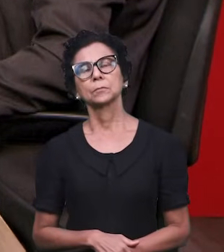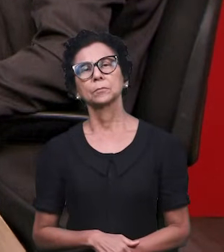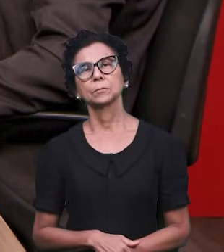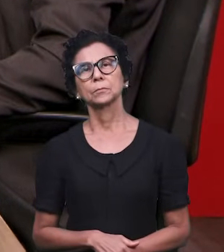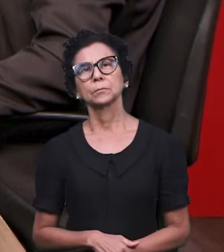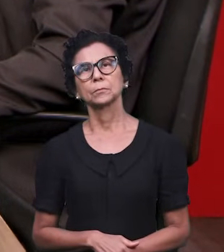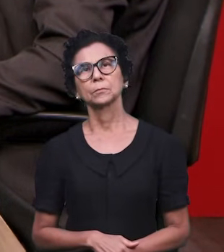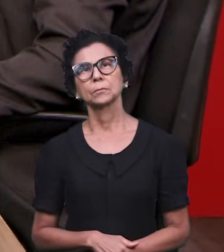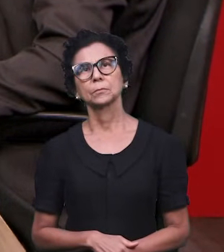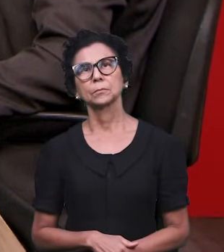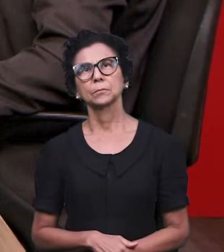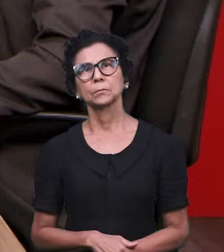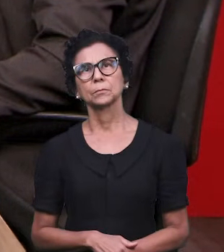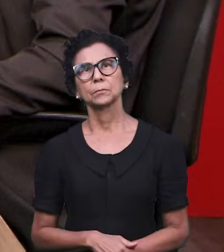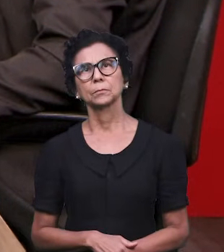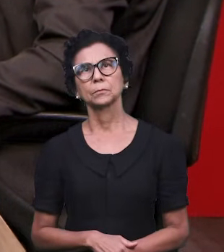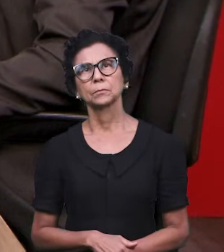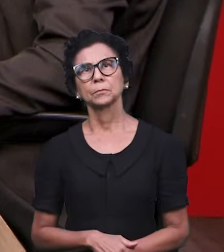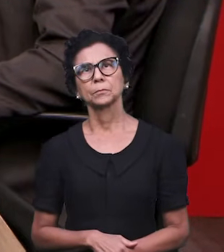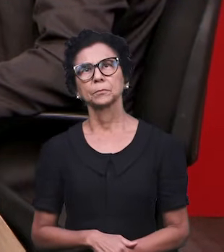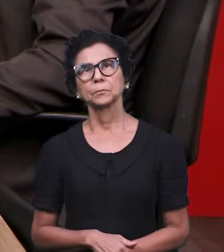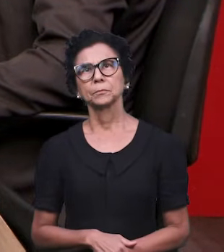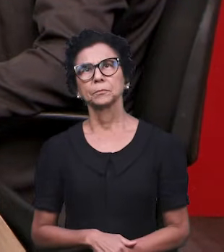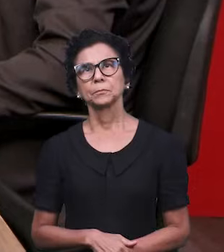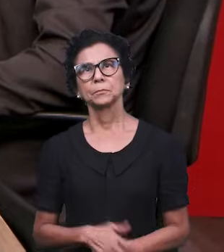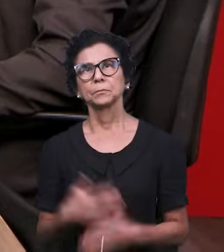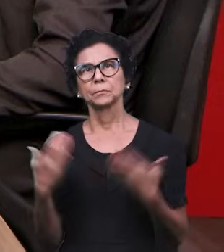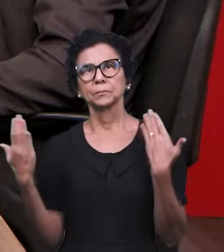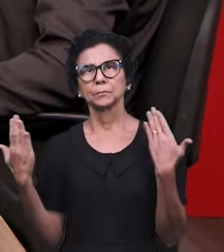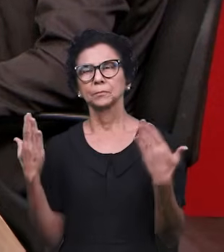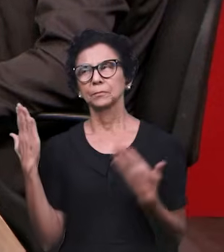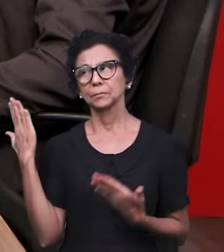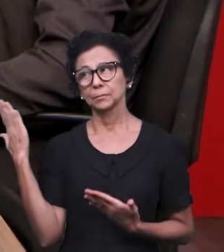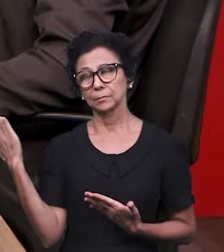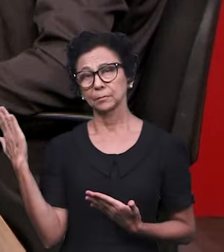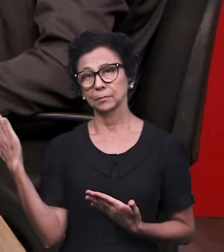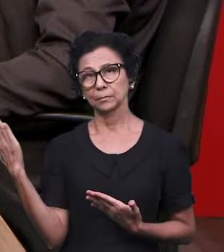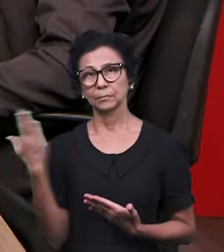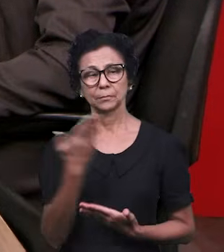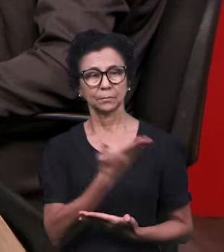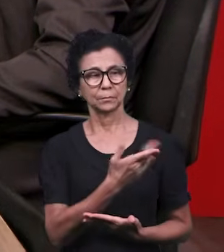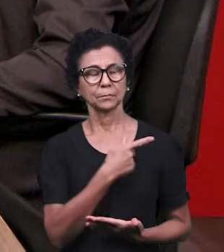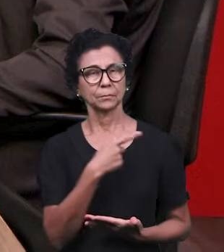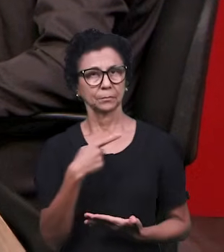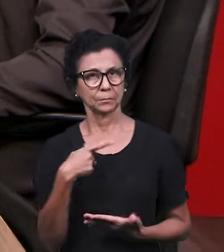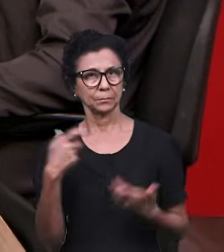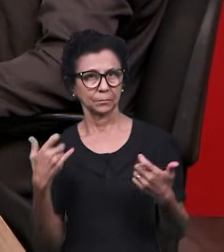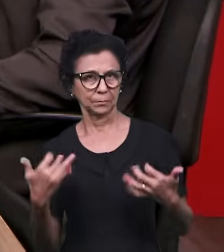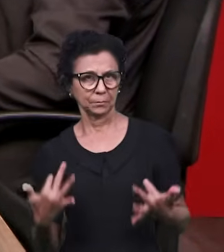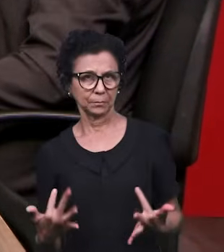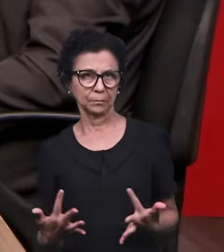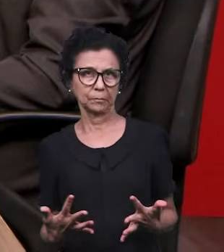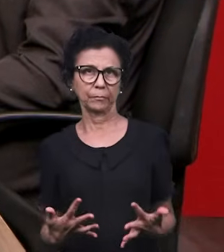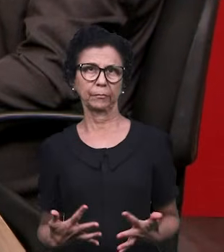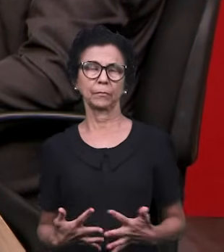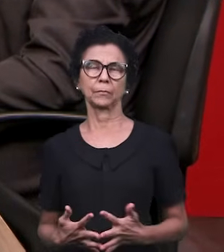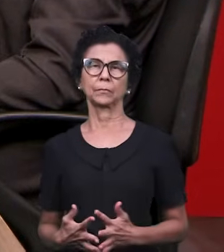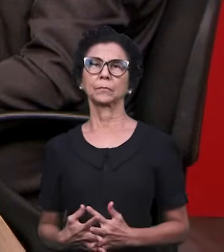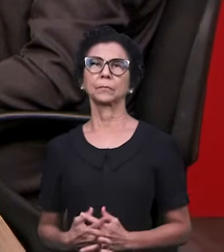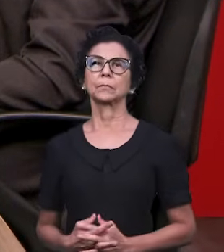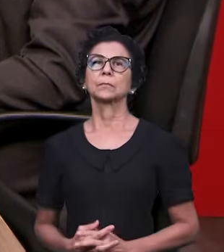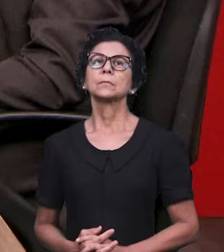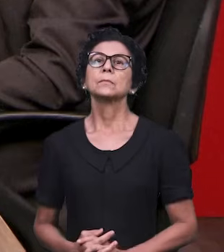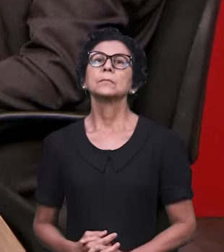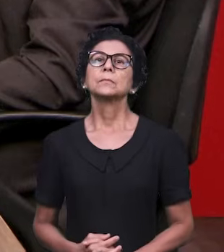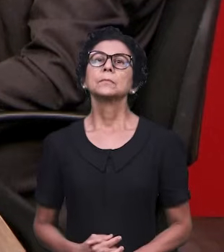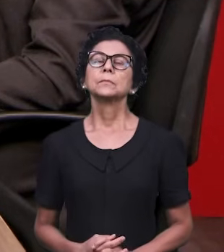participando conosco. Isso. Então, aqui, ó, é aquilo que o pastor Fernando colocou, né? Dirigido pela filosofia e teologia, o